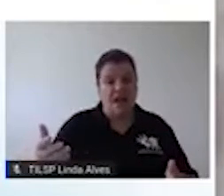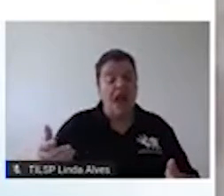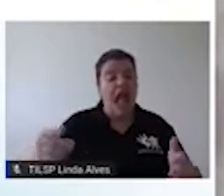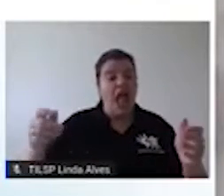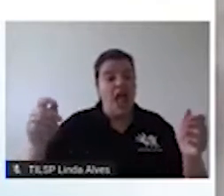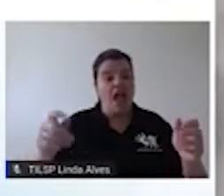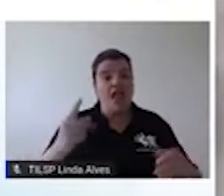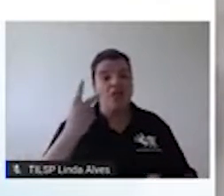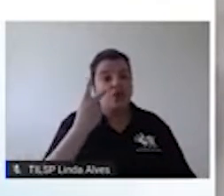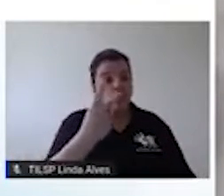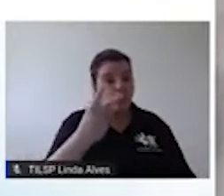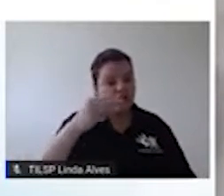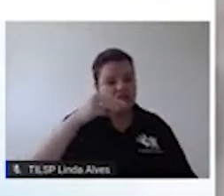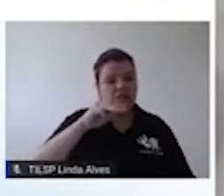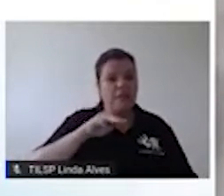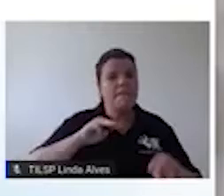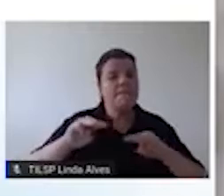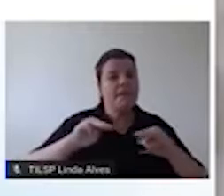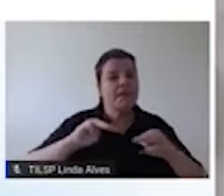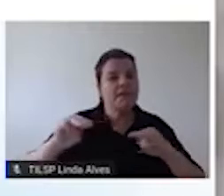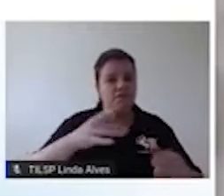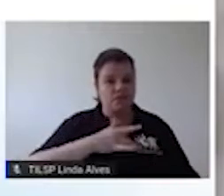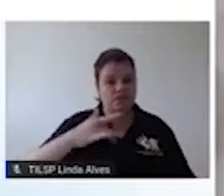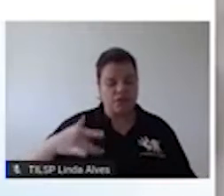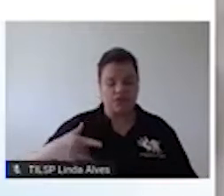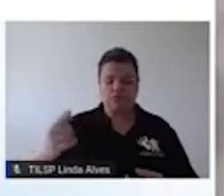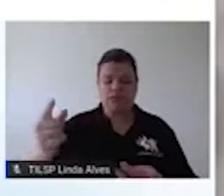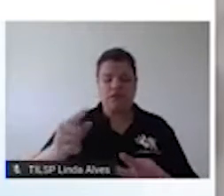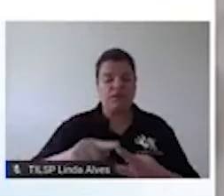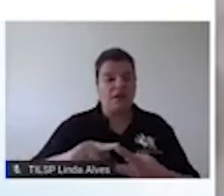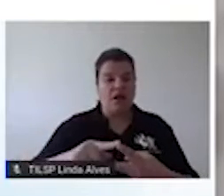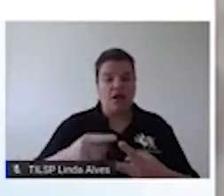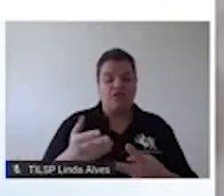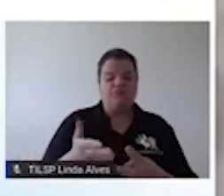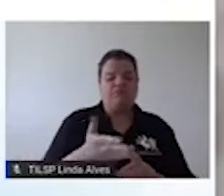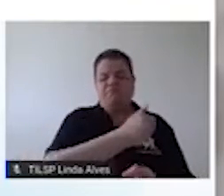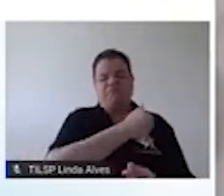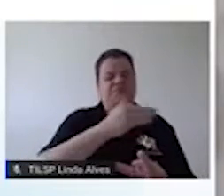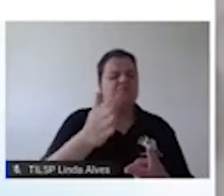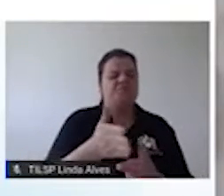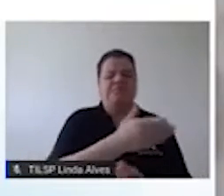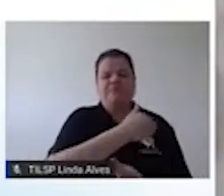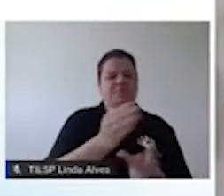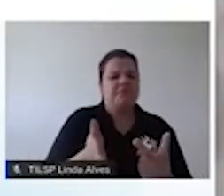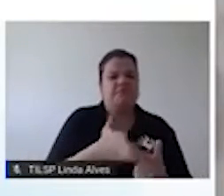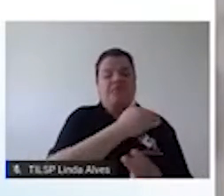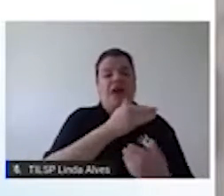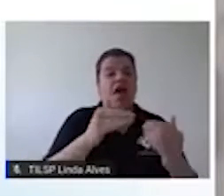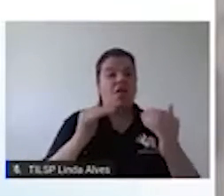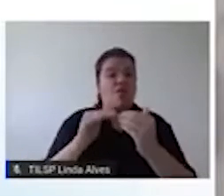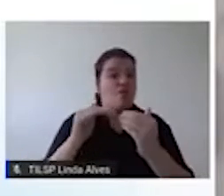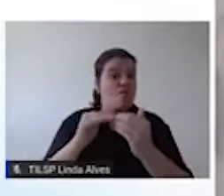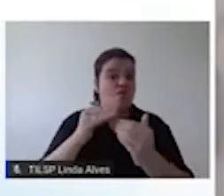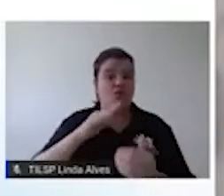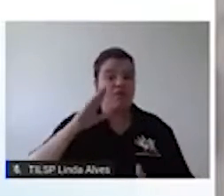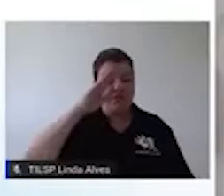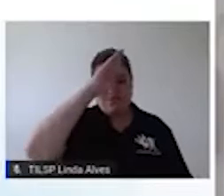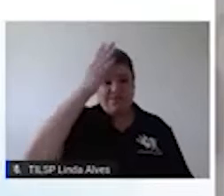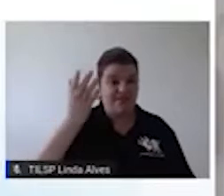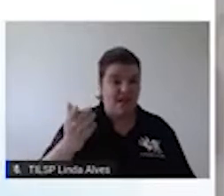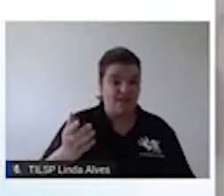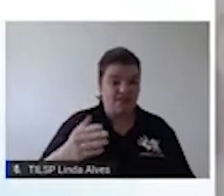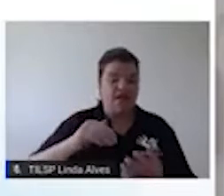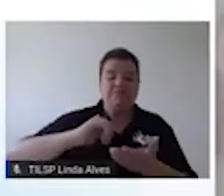né, 2 ministros da Saúde que foram retirados do cargo por não concordar com as